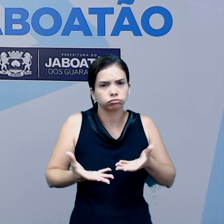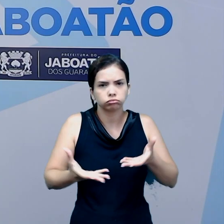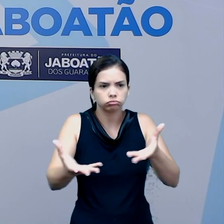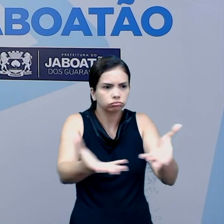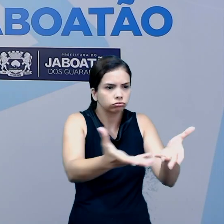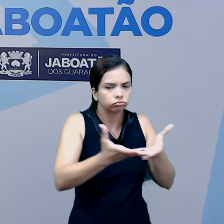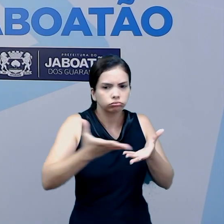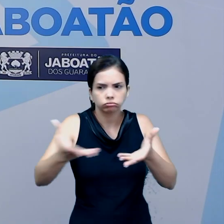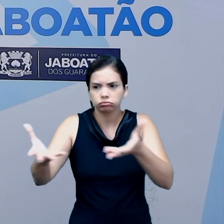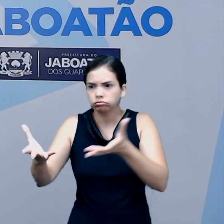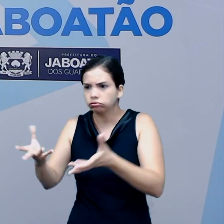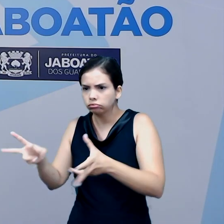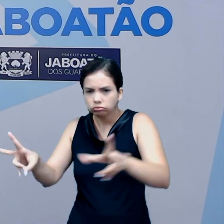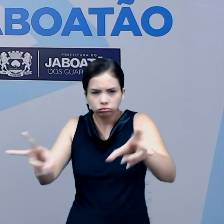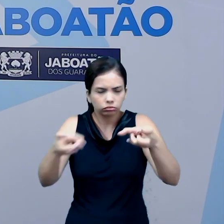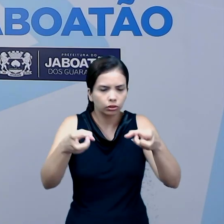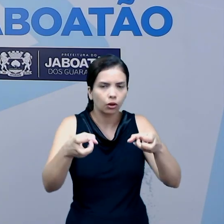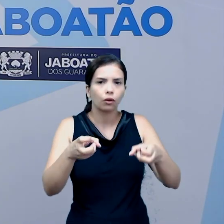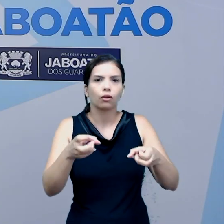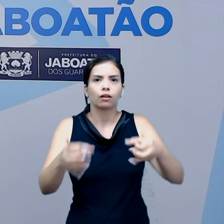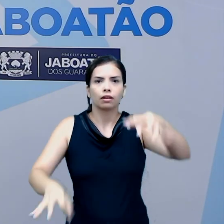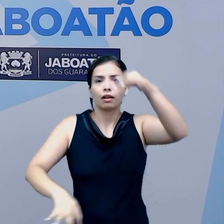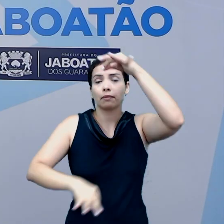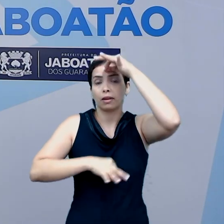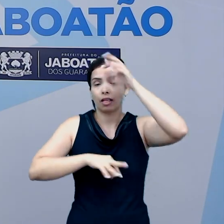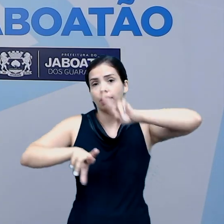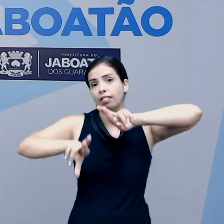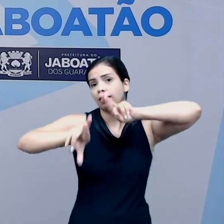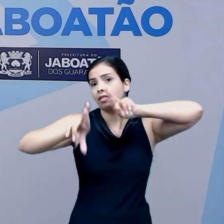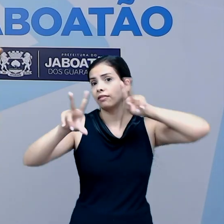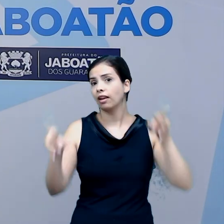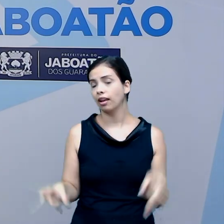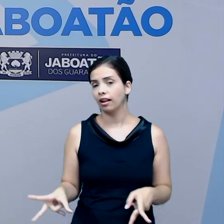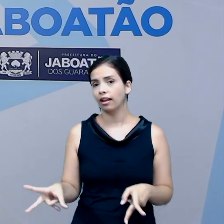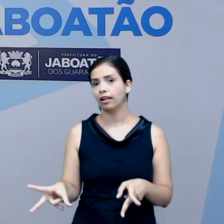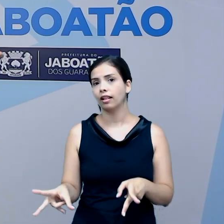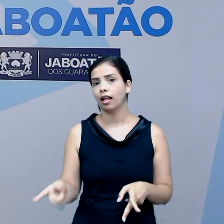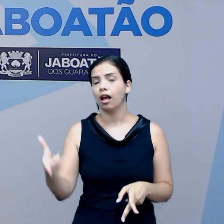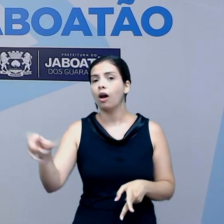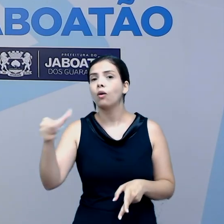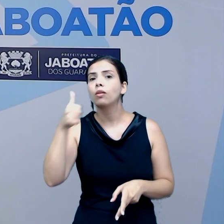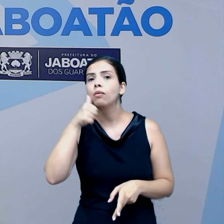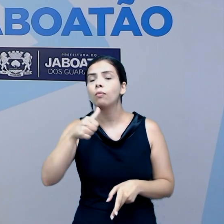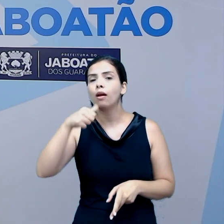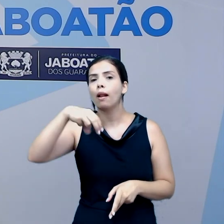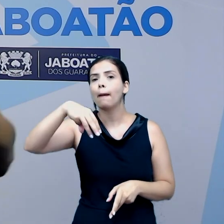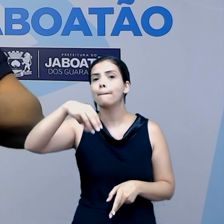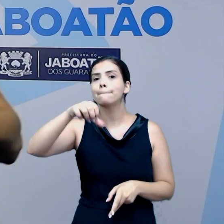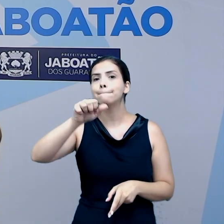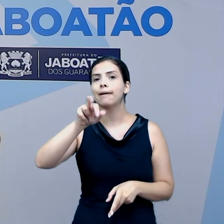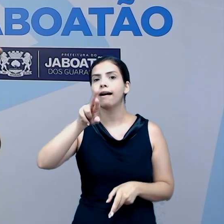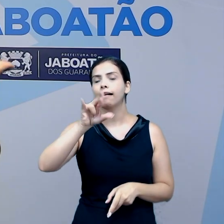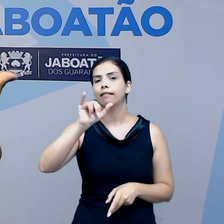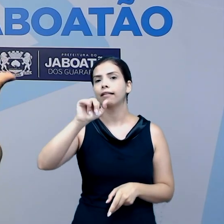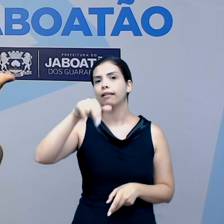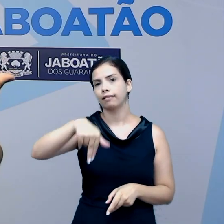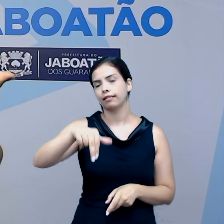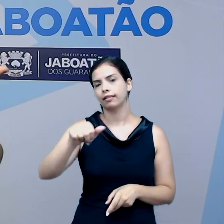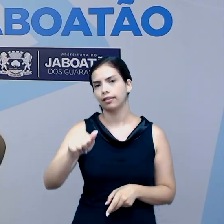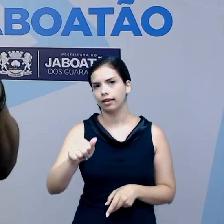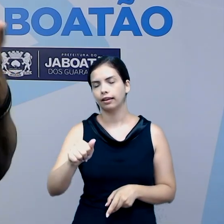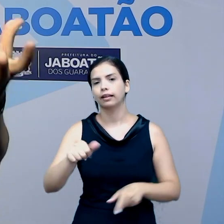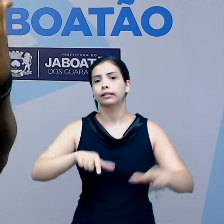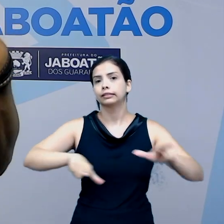dela e Diferentemente da Marina abramovic que trabalha com os limites do corpo né com até um do corpo